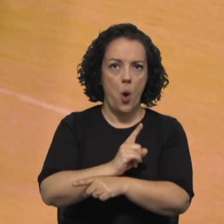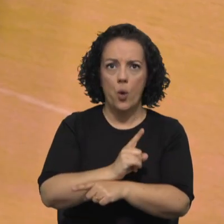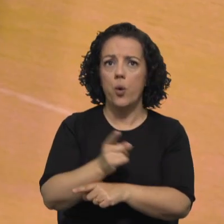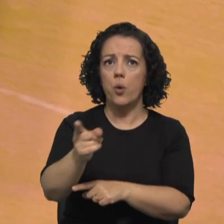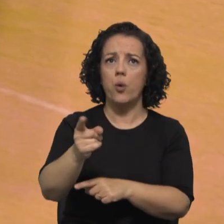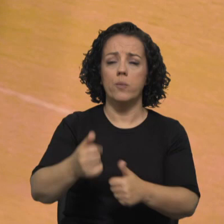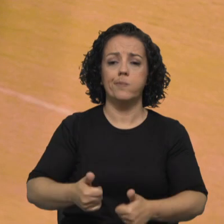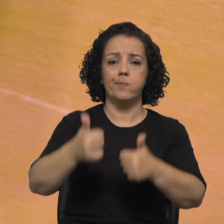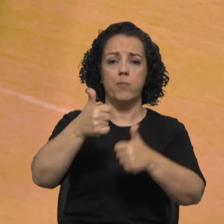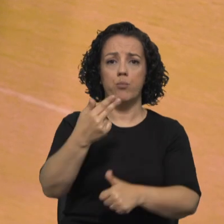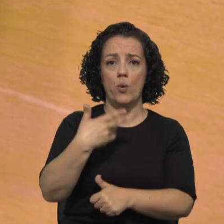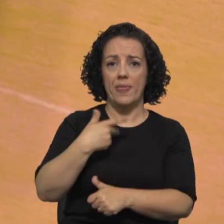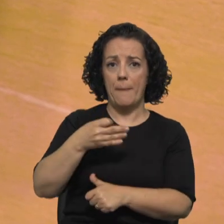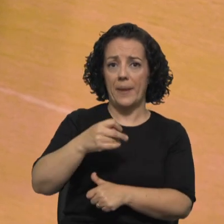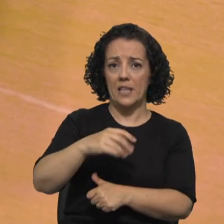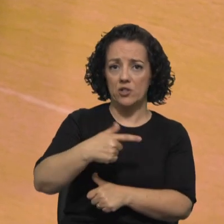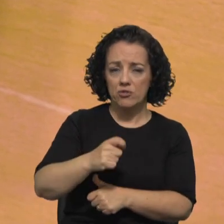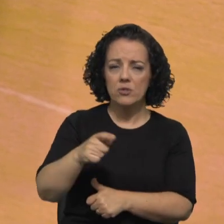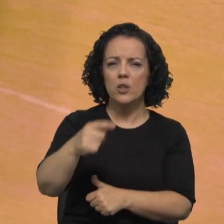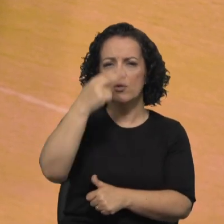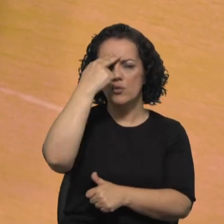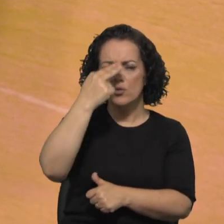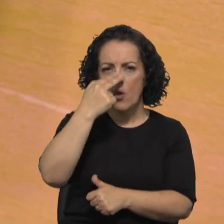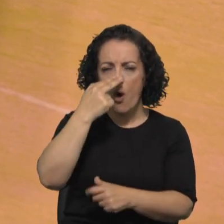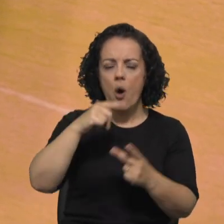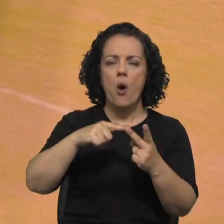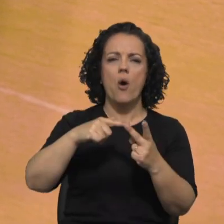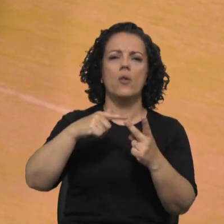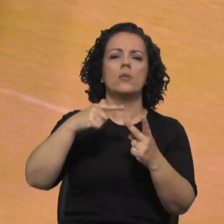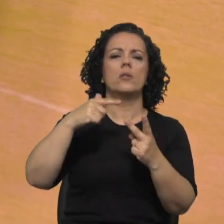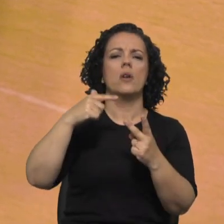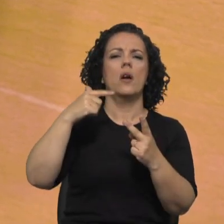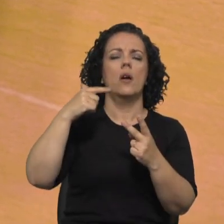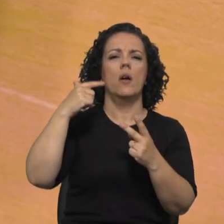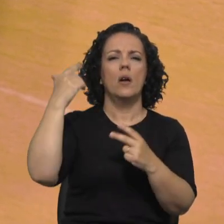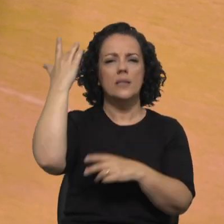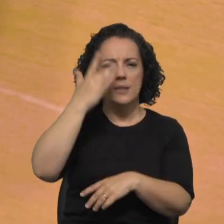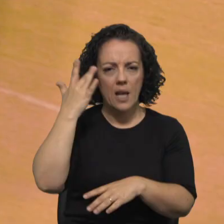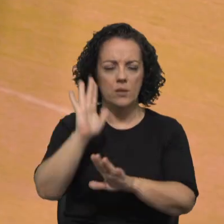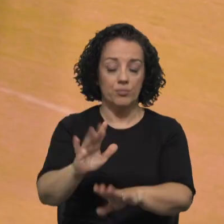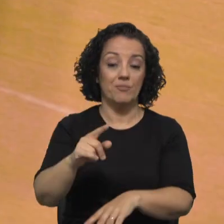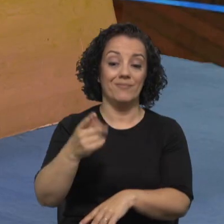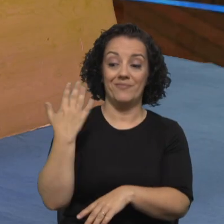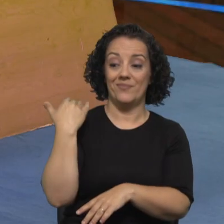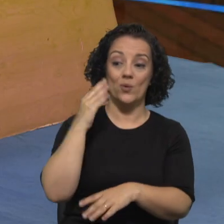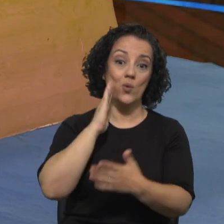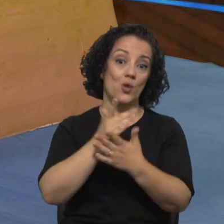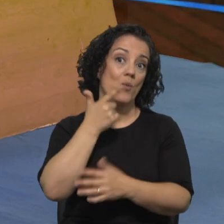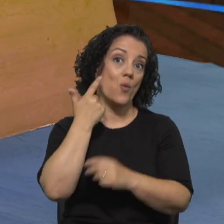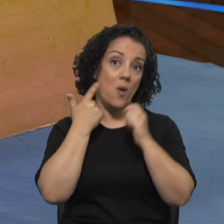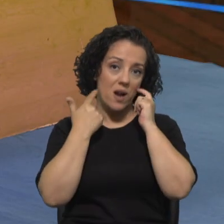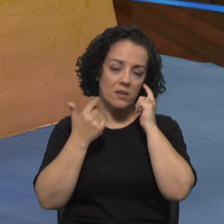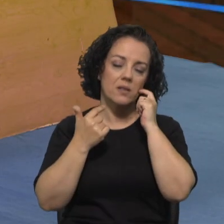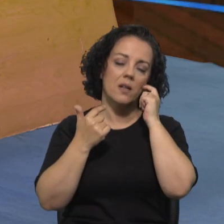uma cidade de história, de pontes e de santos. De resto, ele depois na audiência geral da quarta-feira seguinte, agora nesta última quarta-feira,